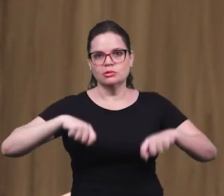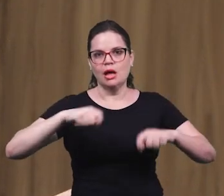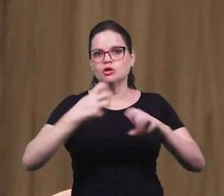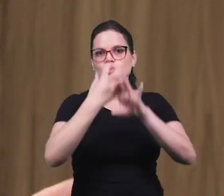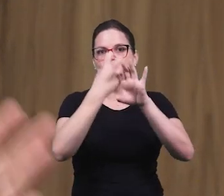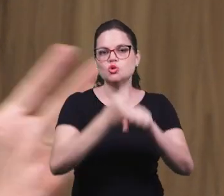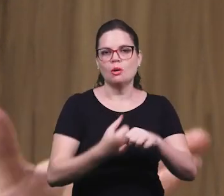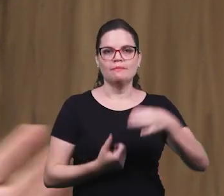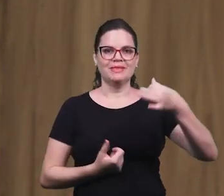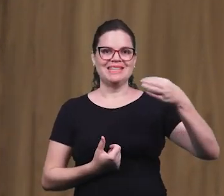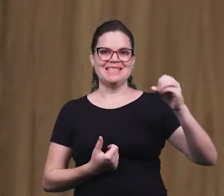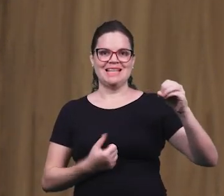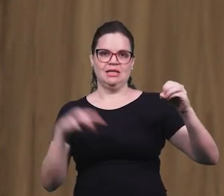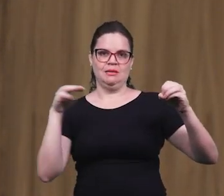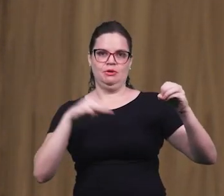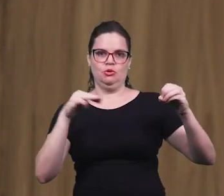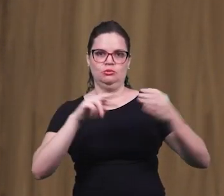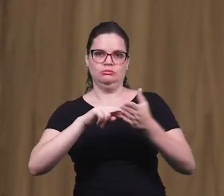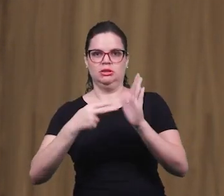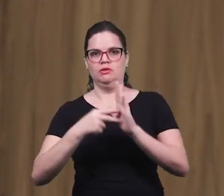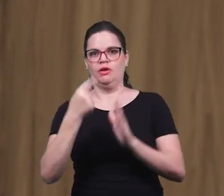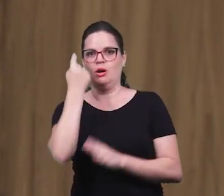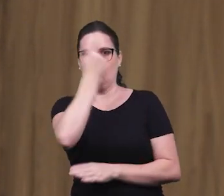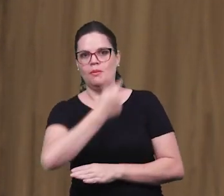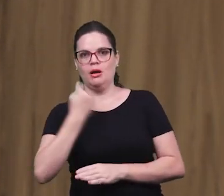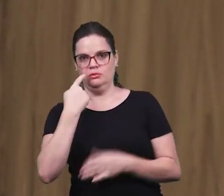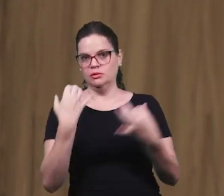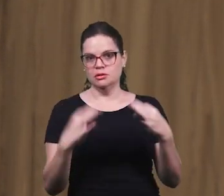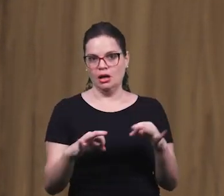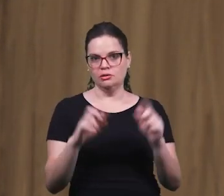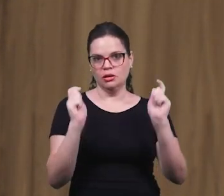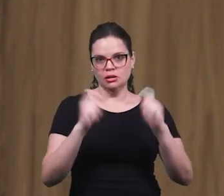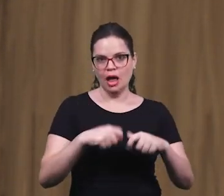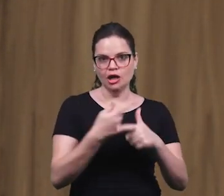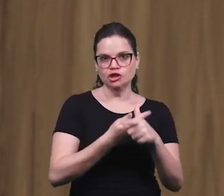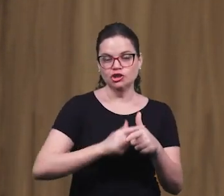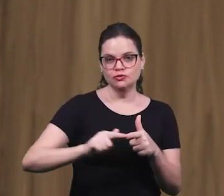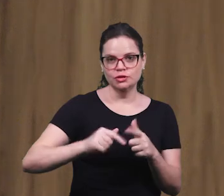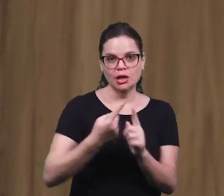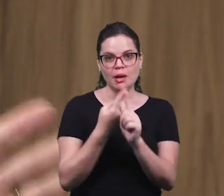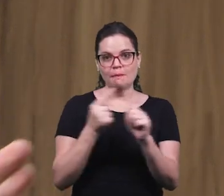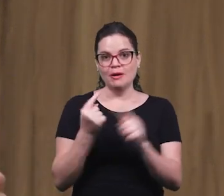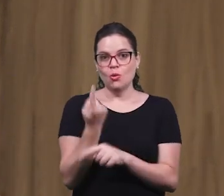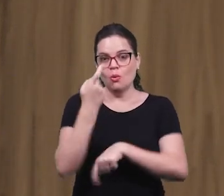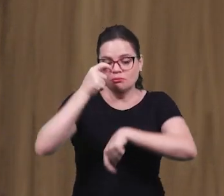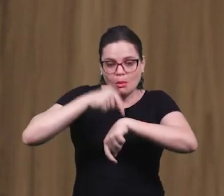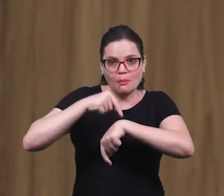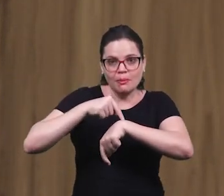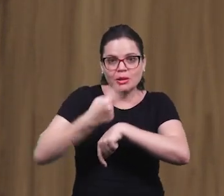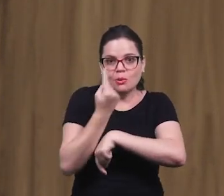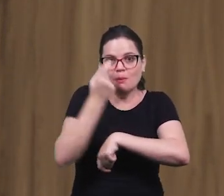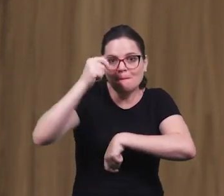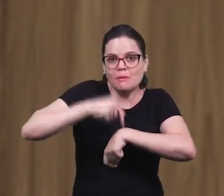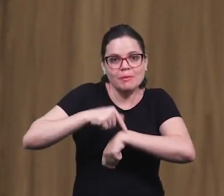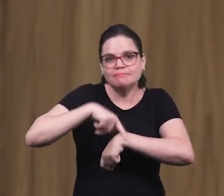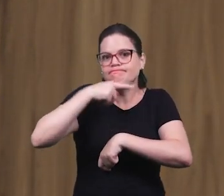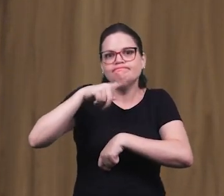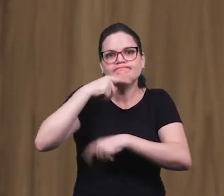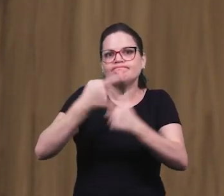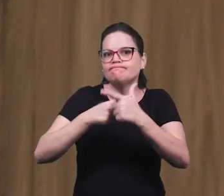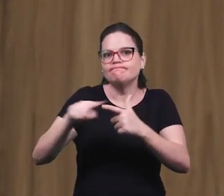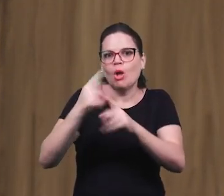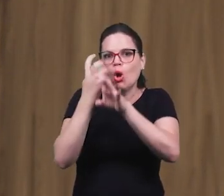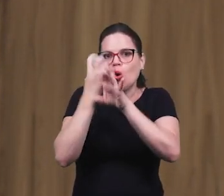a palavra fala assim, é instantâneo, né? É como se estivesse acontecendo naquele momento e não consegue